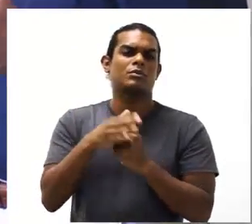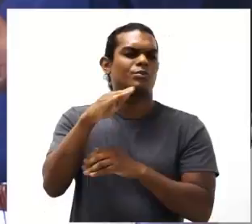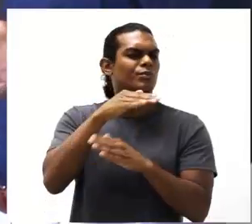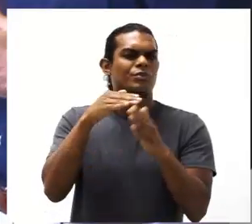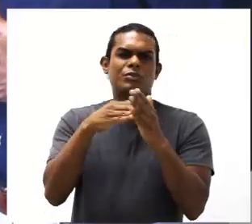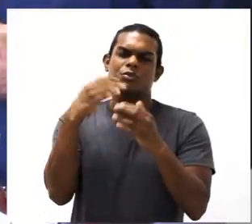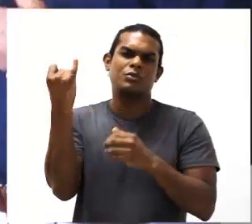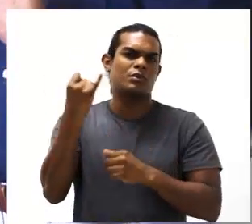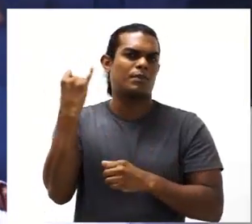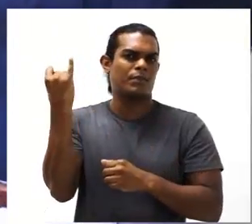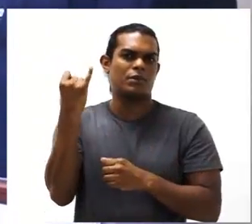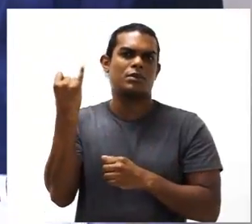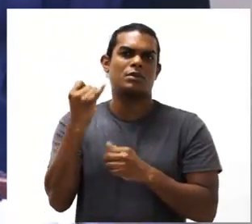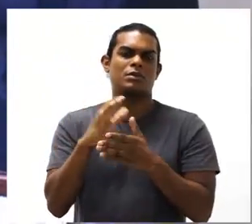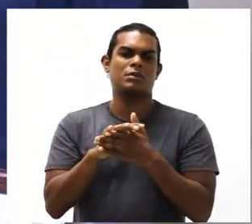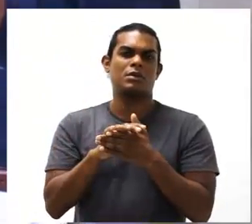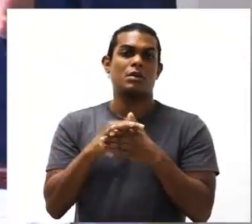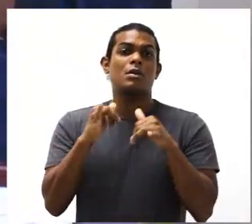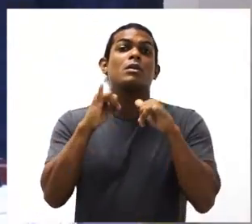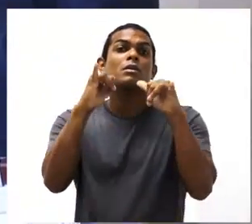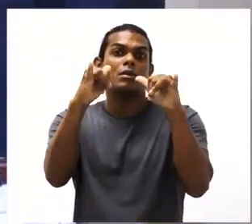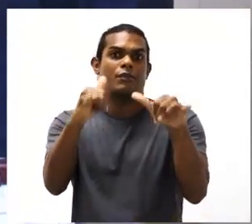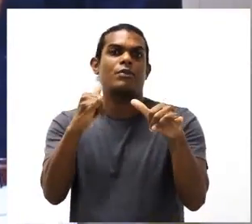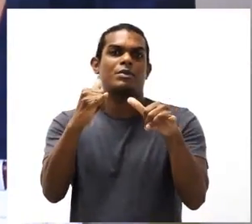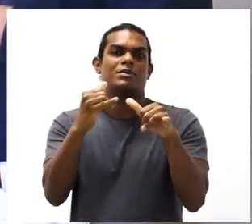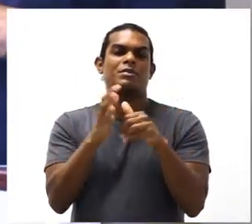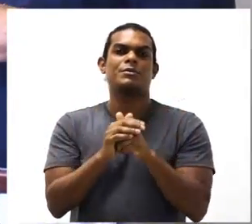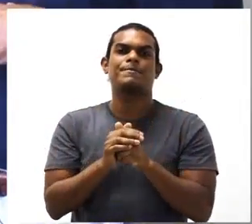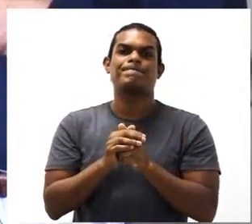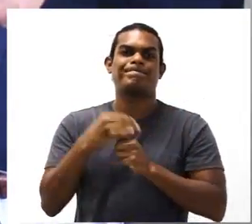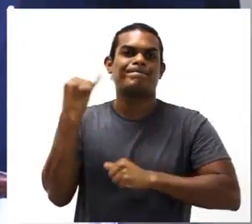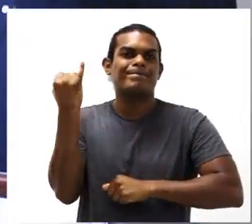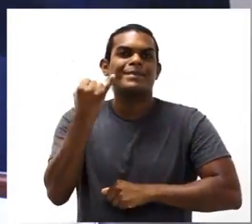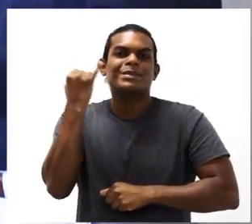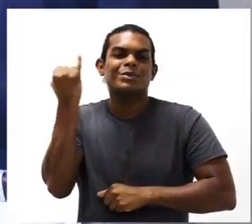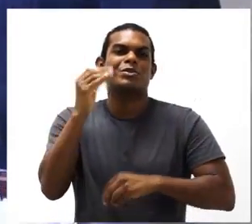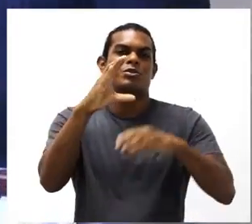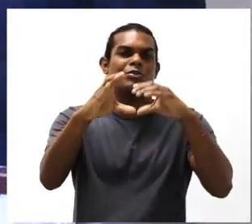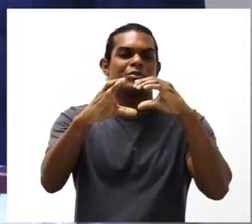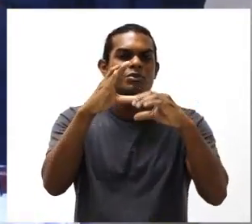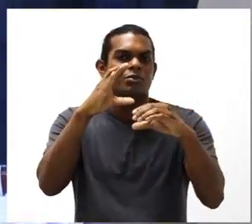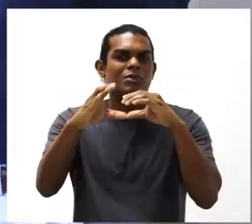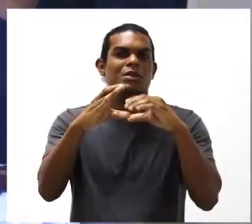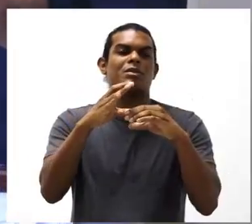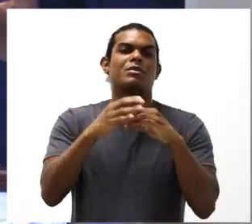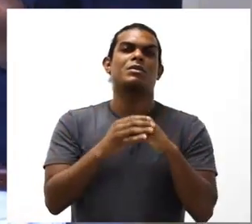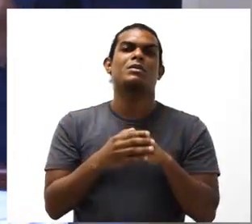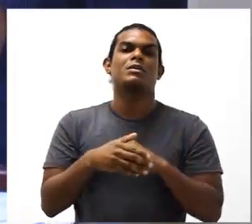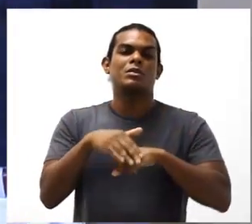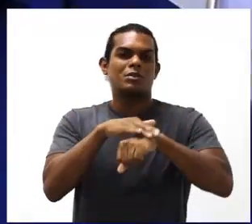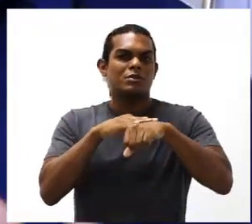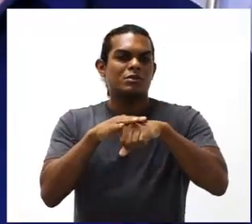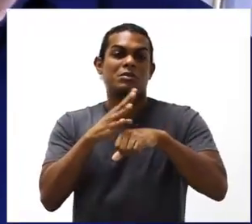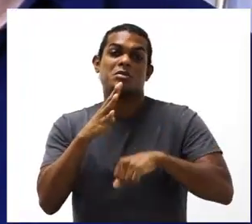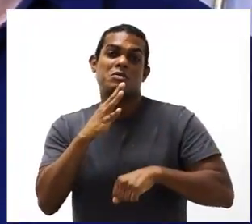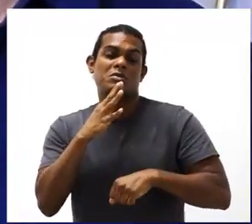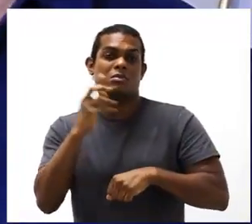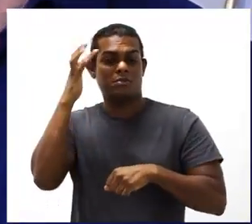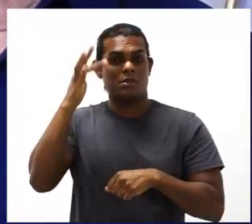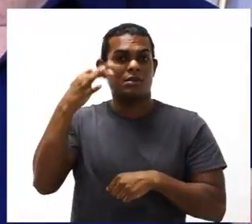adequadas. Então, a informação é elemento fundamental para o conhecimento, para a comunicação, para a